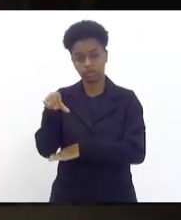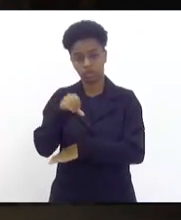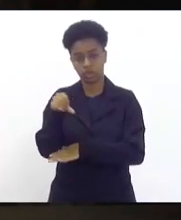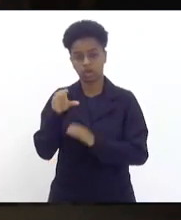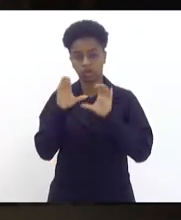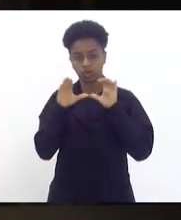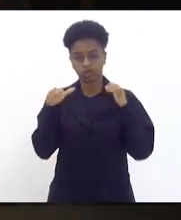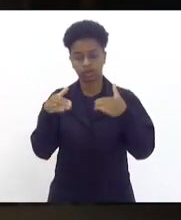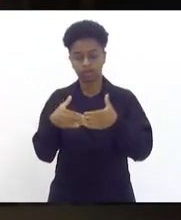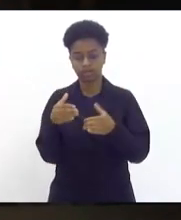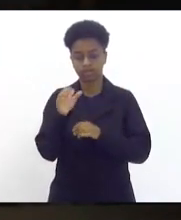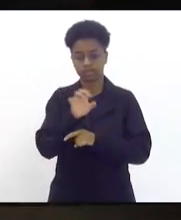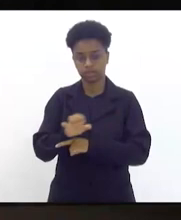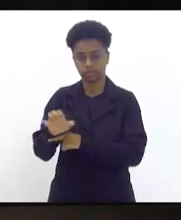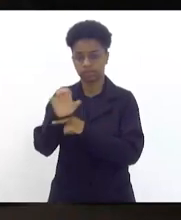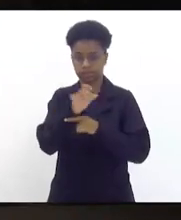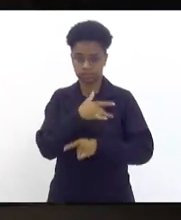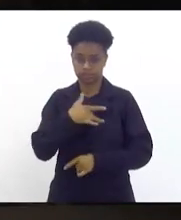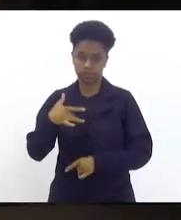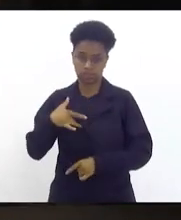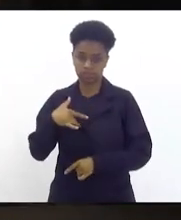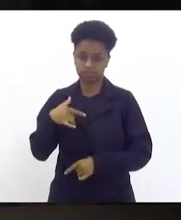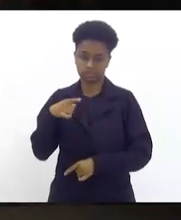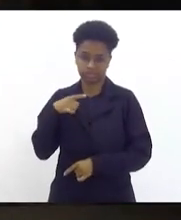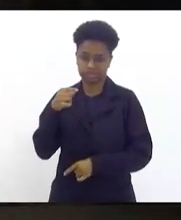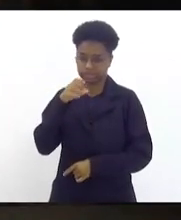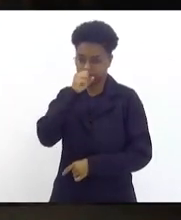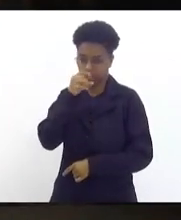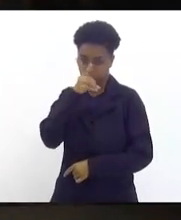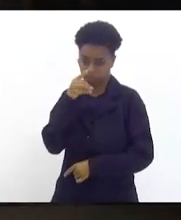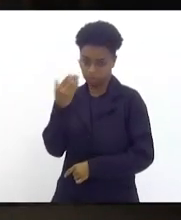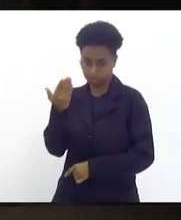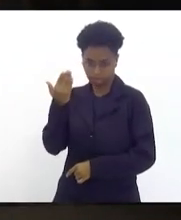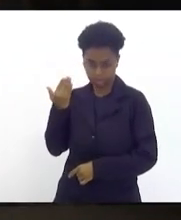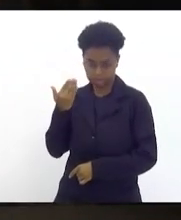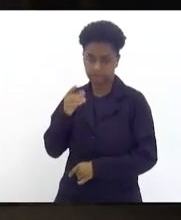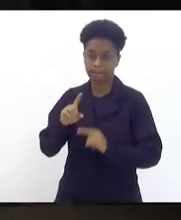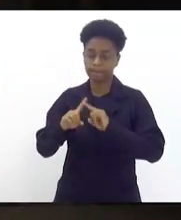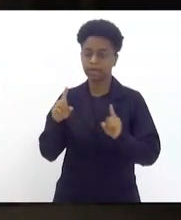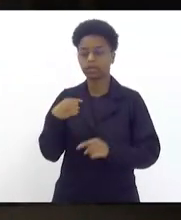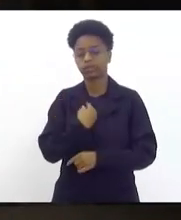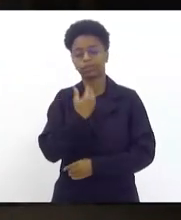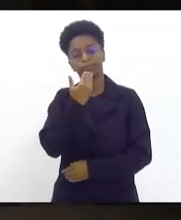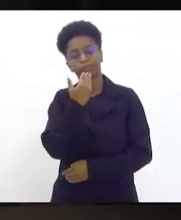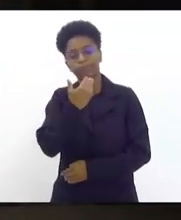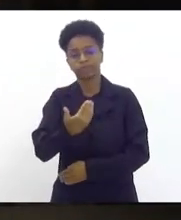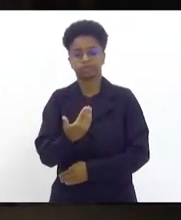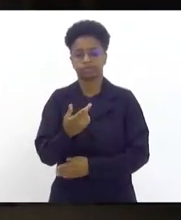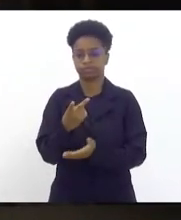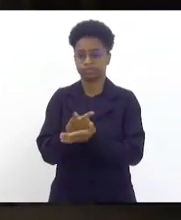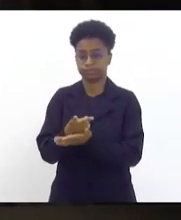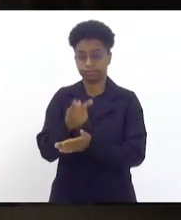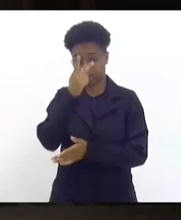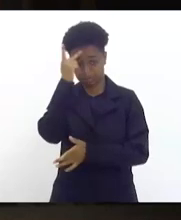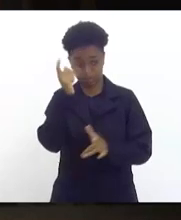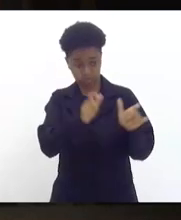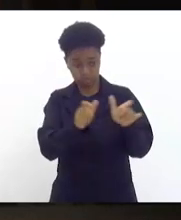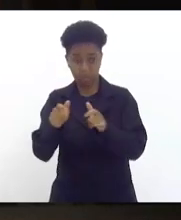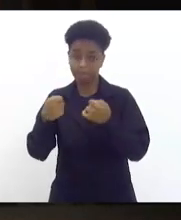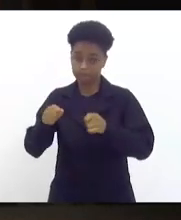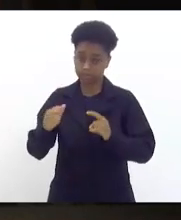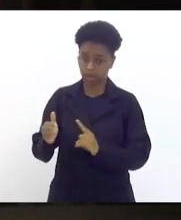estadual de saúde nesse final de semana e é o que mais nós clamamos que essas pessoas sejam acolhidas